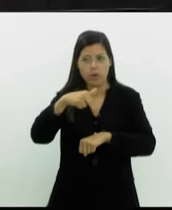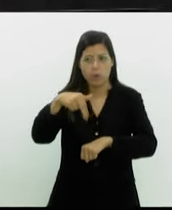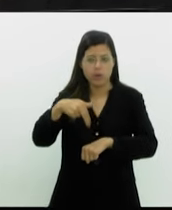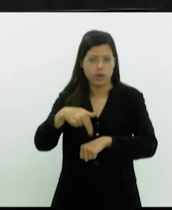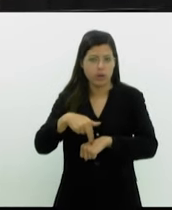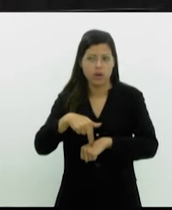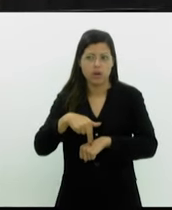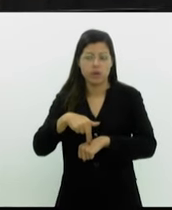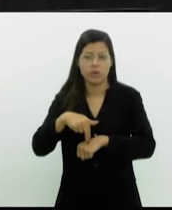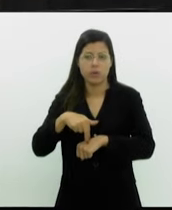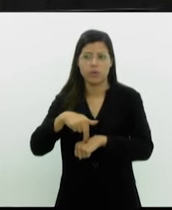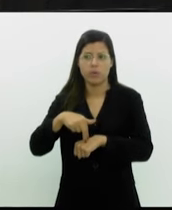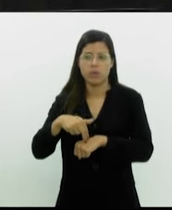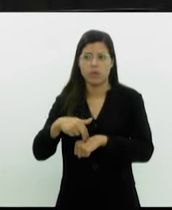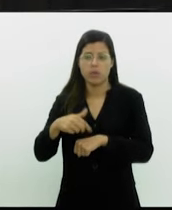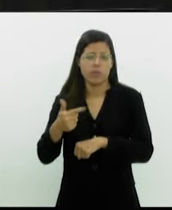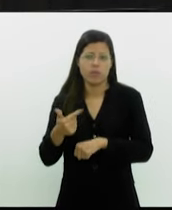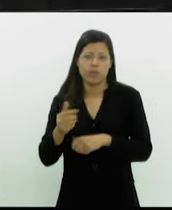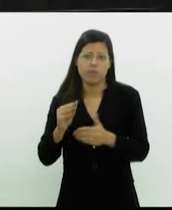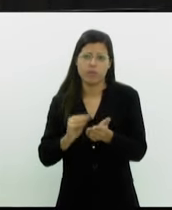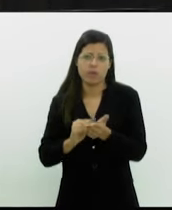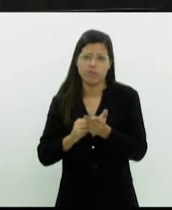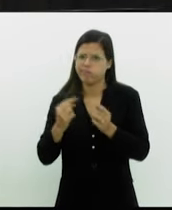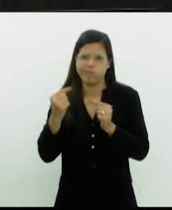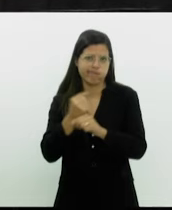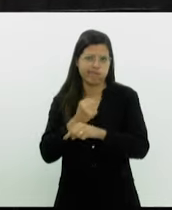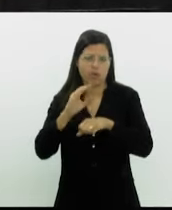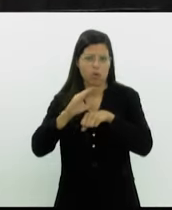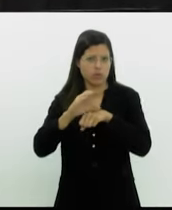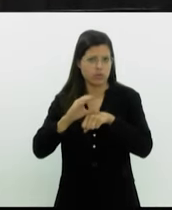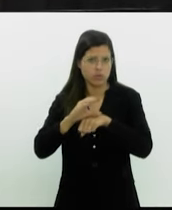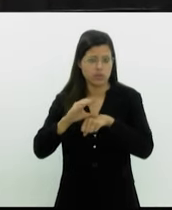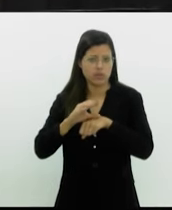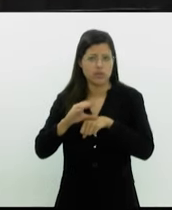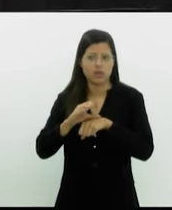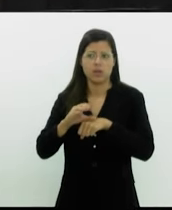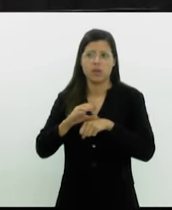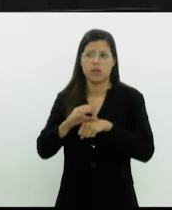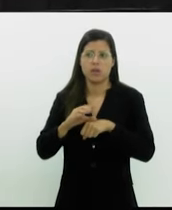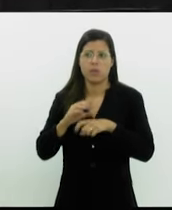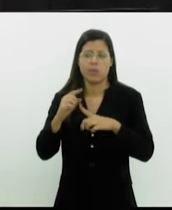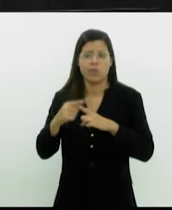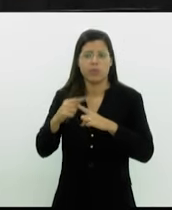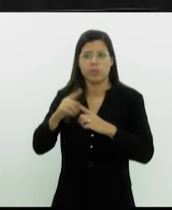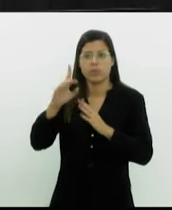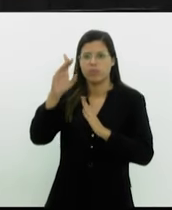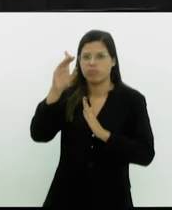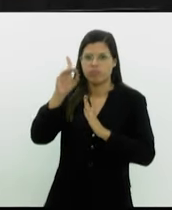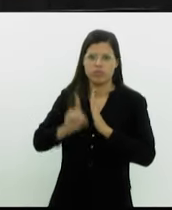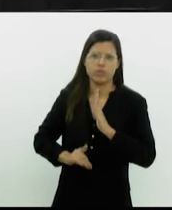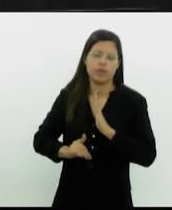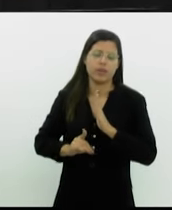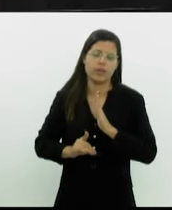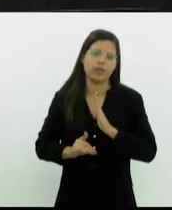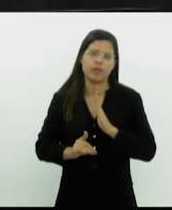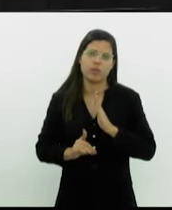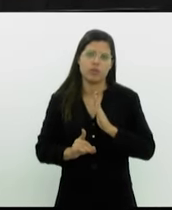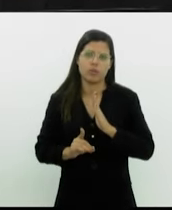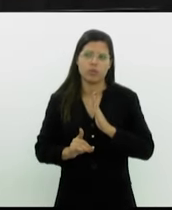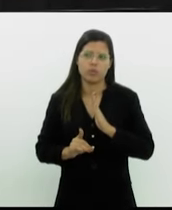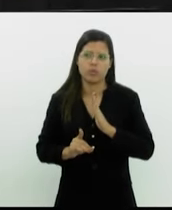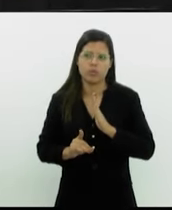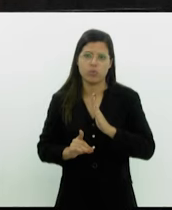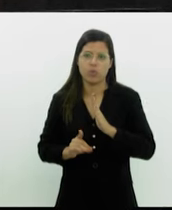respaldo constitucional, porque o direito de litigar por